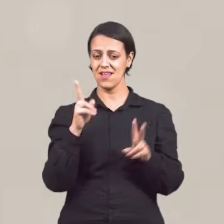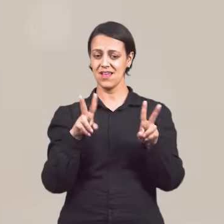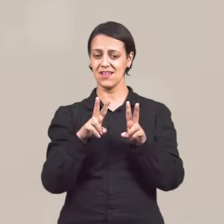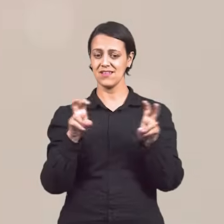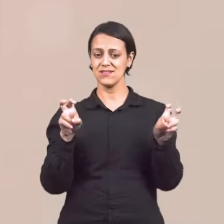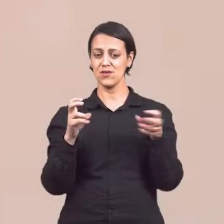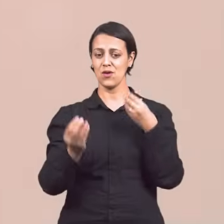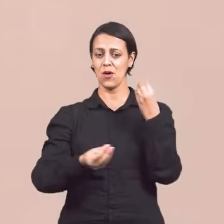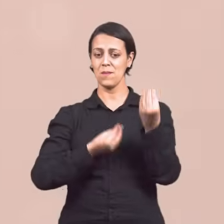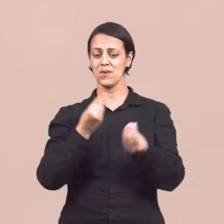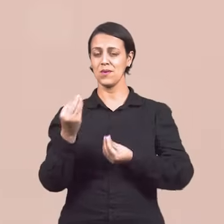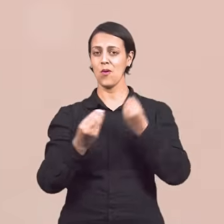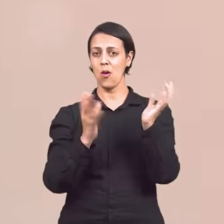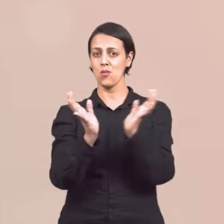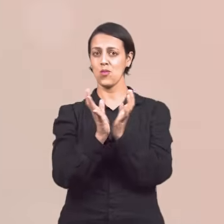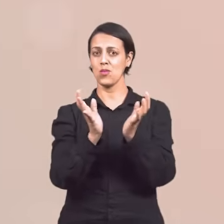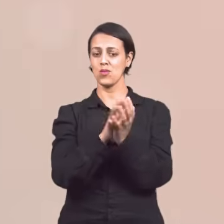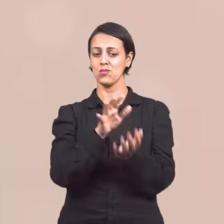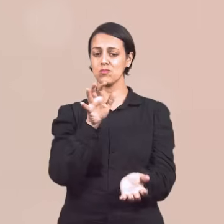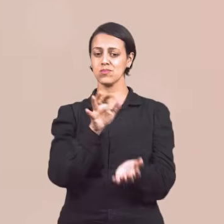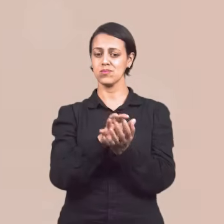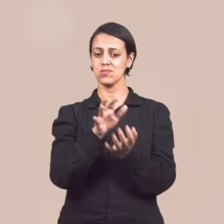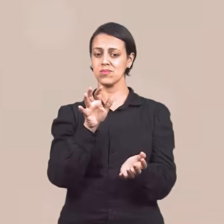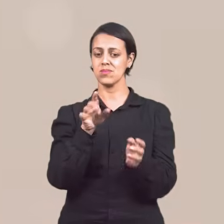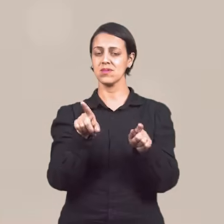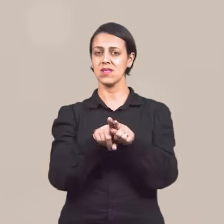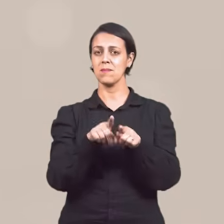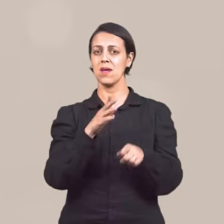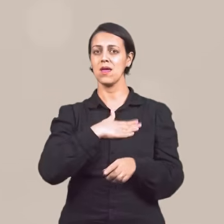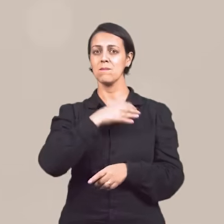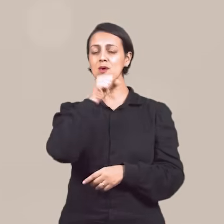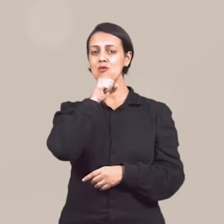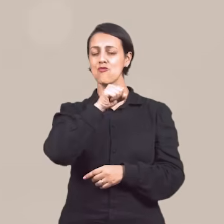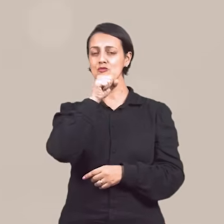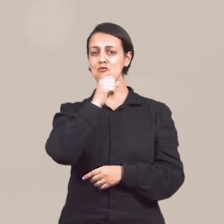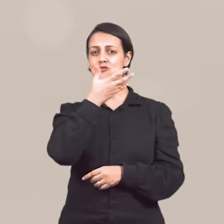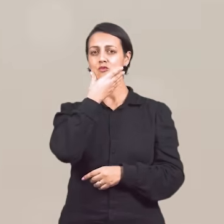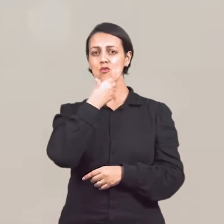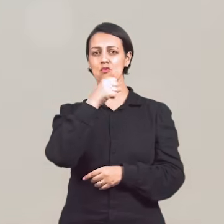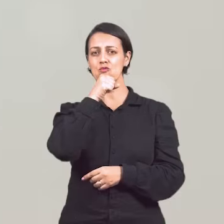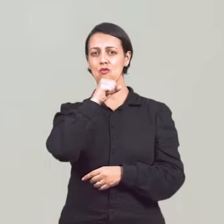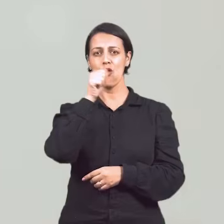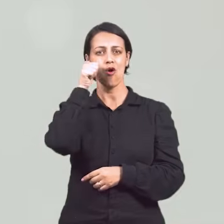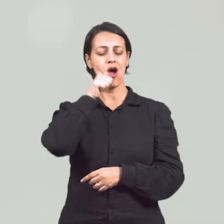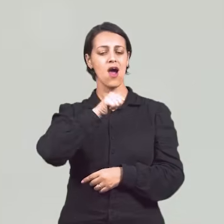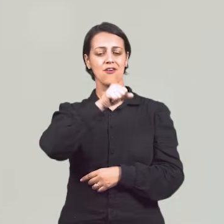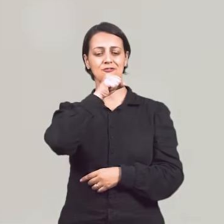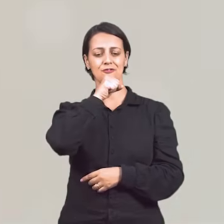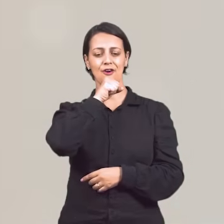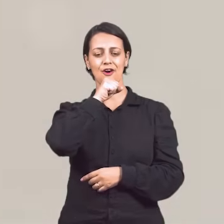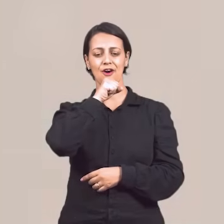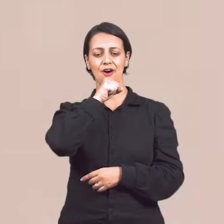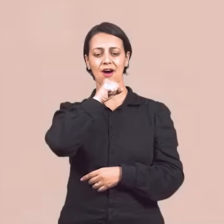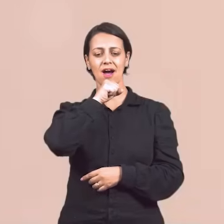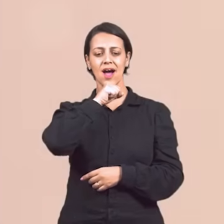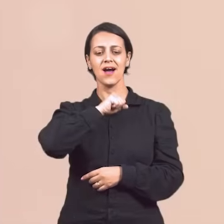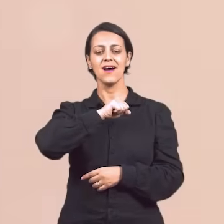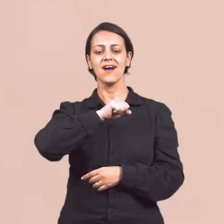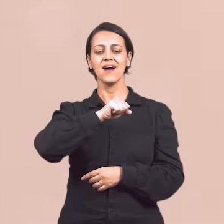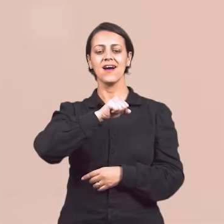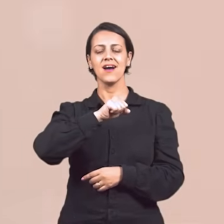dos idosos e sobre meu avô Adão, minha avó Lúcia e minha